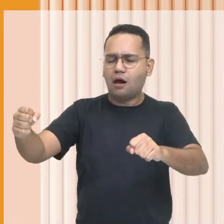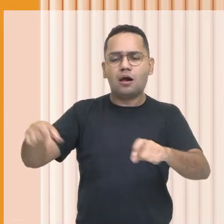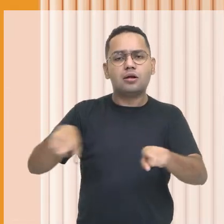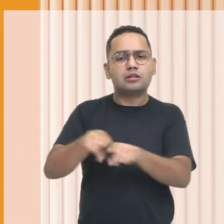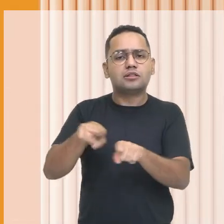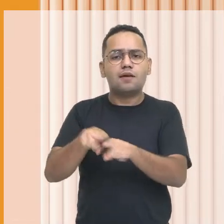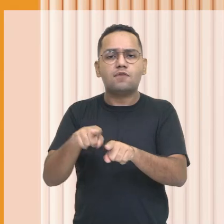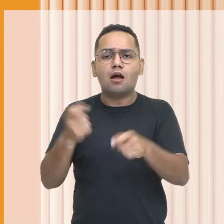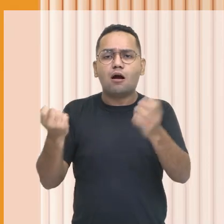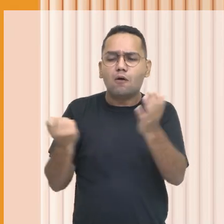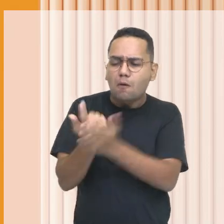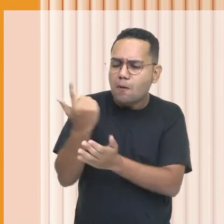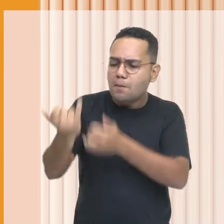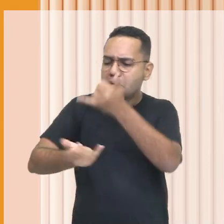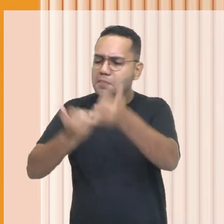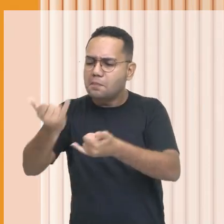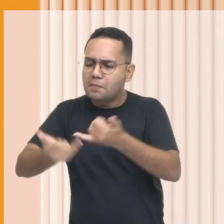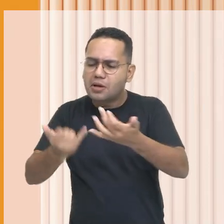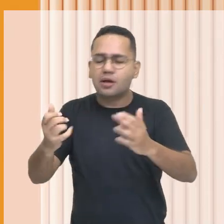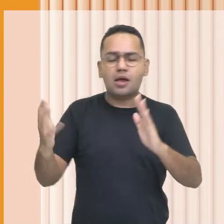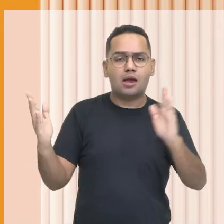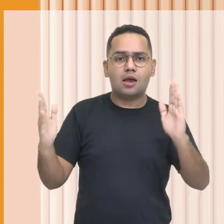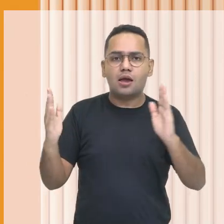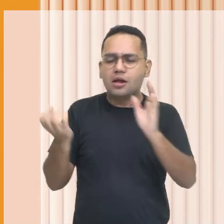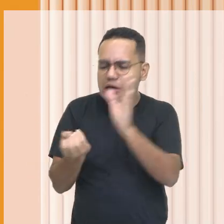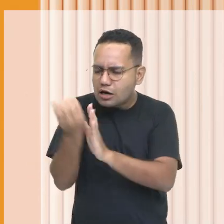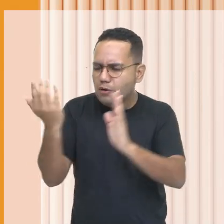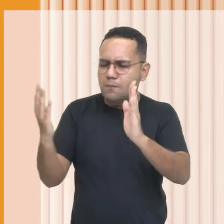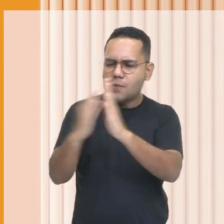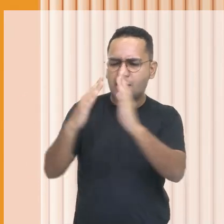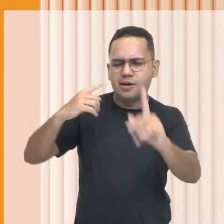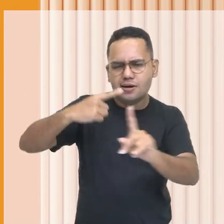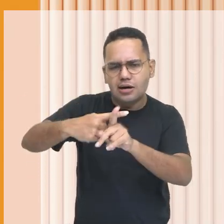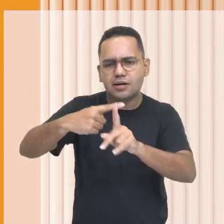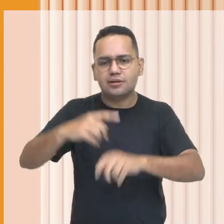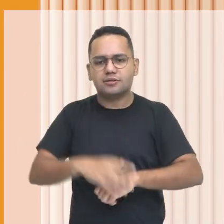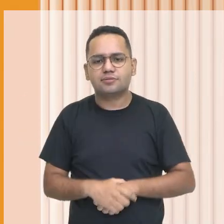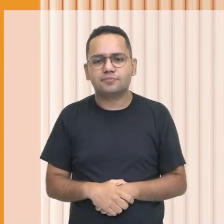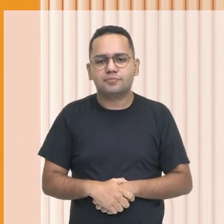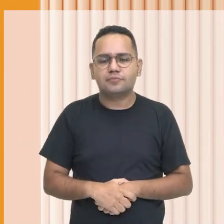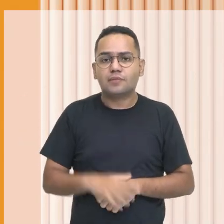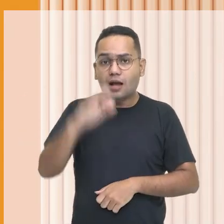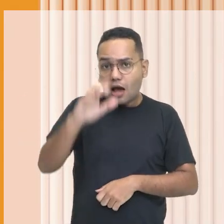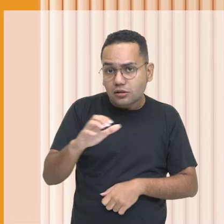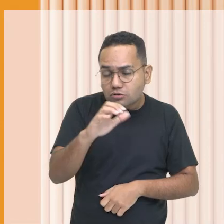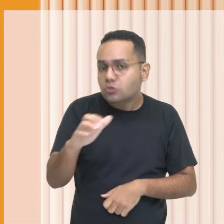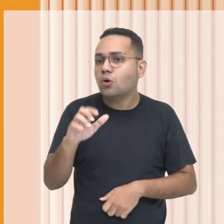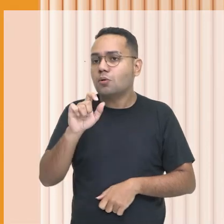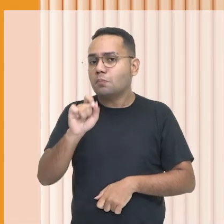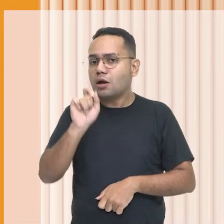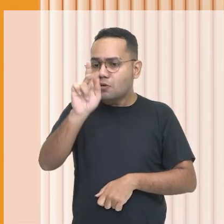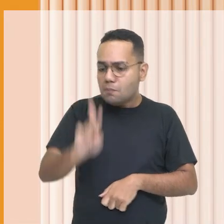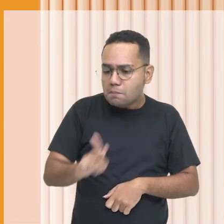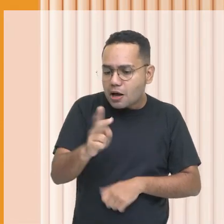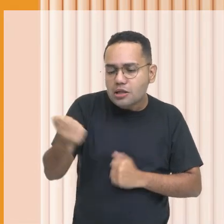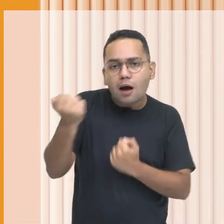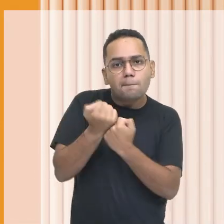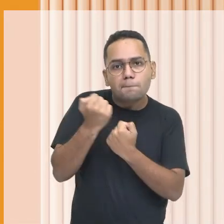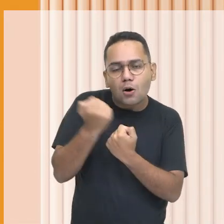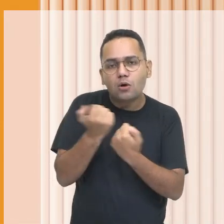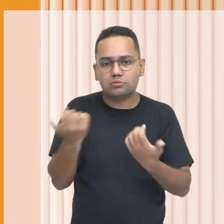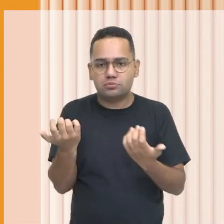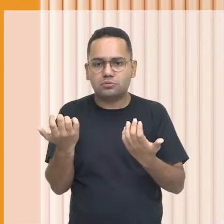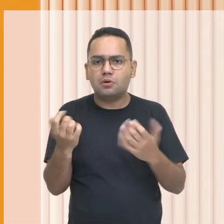Crianças, mandou construir uma igreja tal para que o padre dê apoio político para ele.